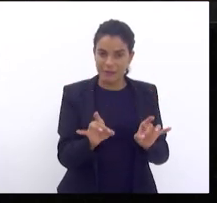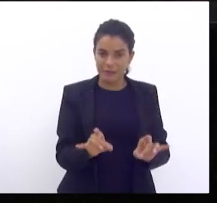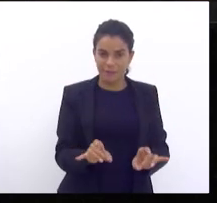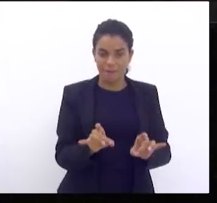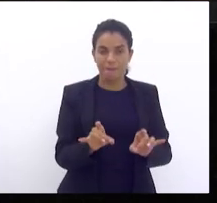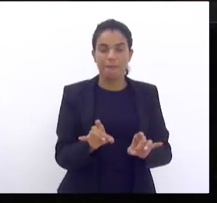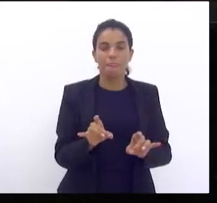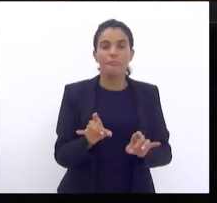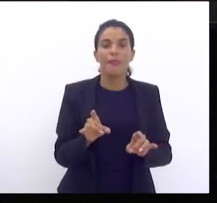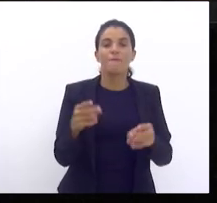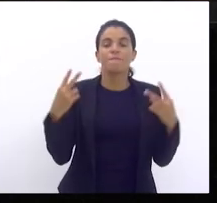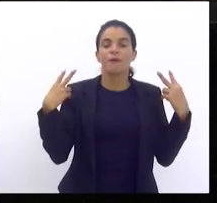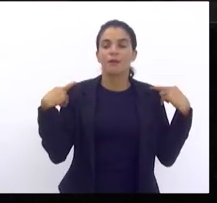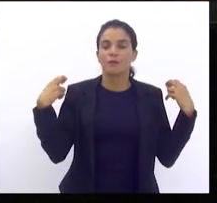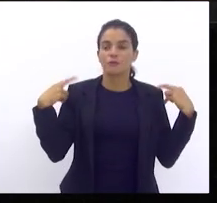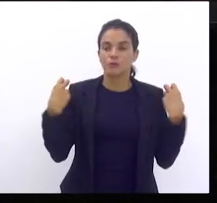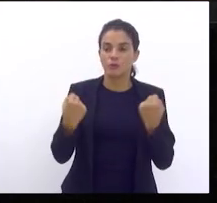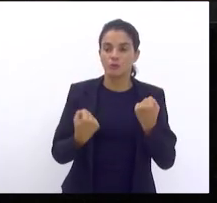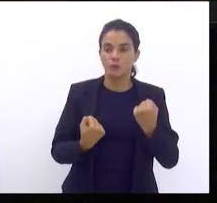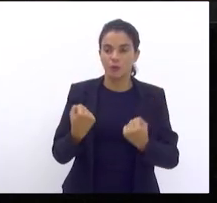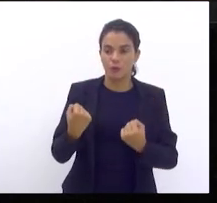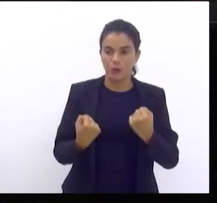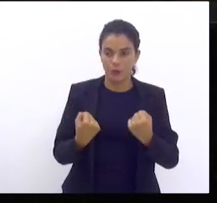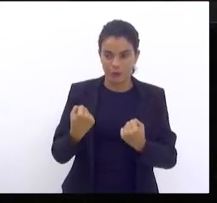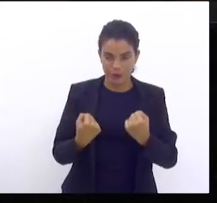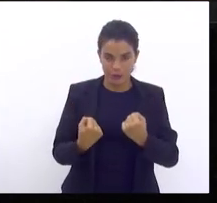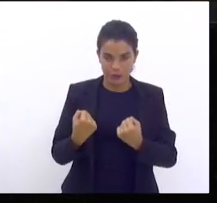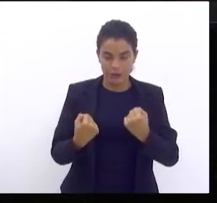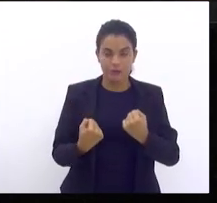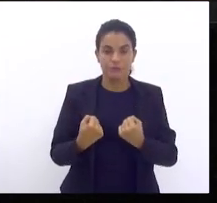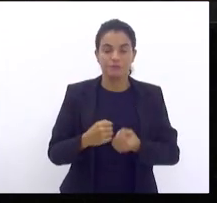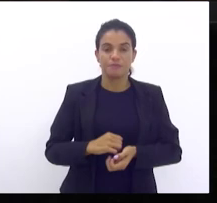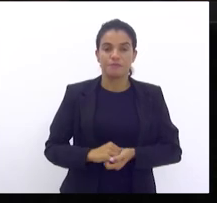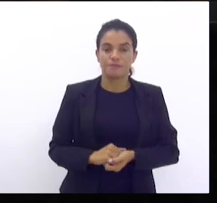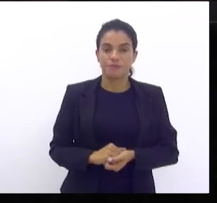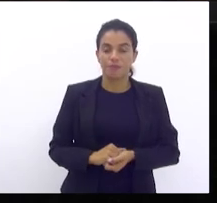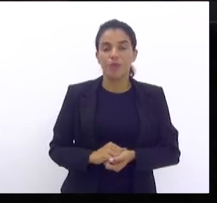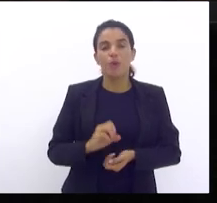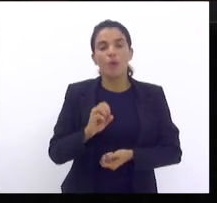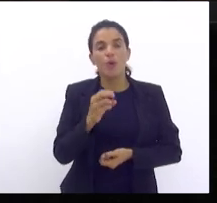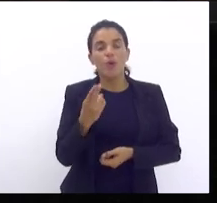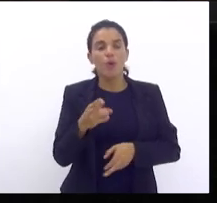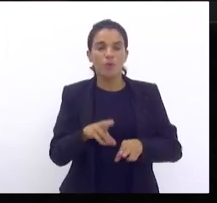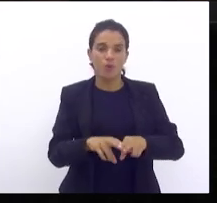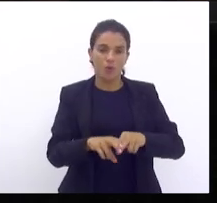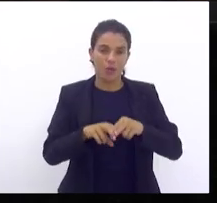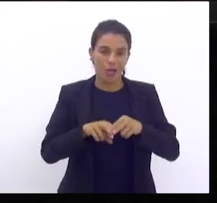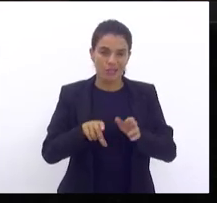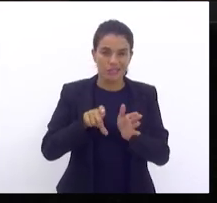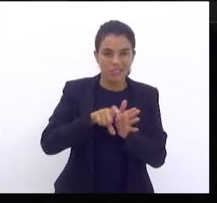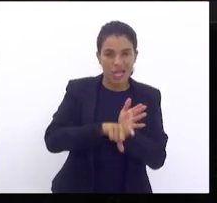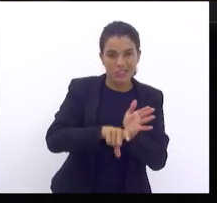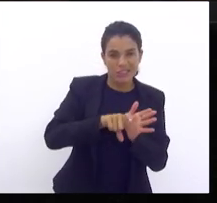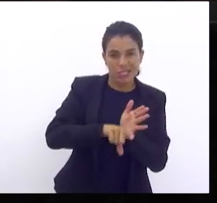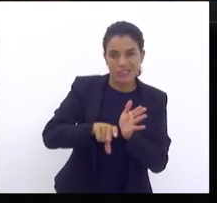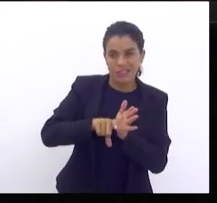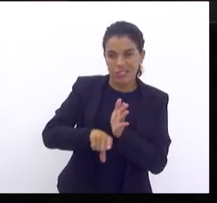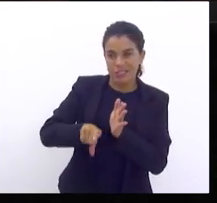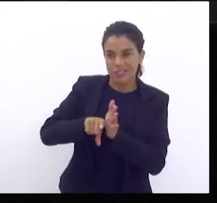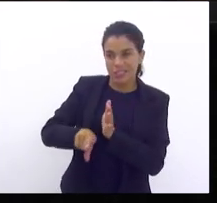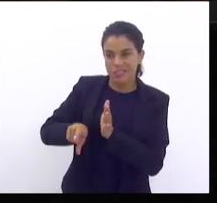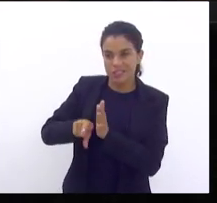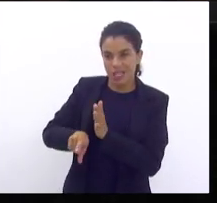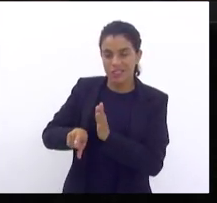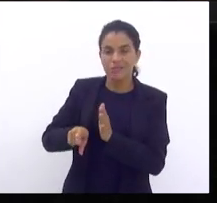pelos motoristas sejam através das inúmeras taxas cobradas pelo